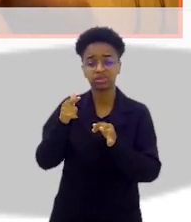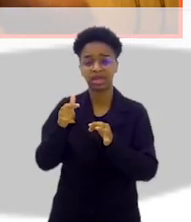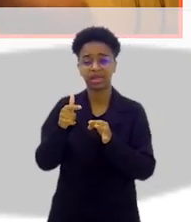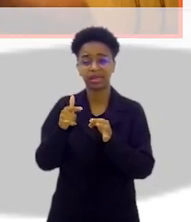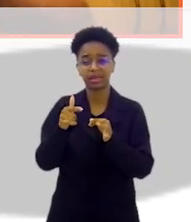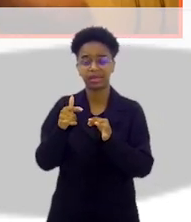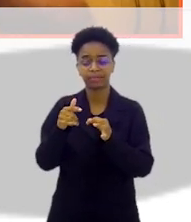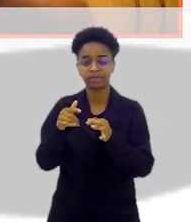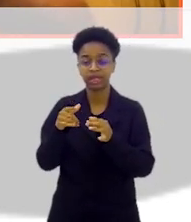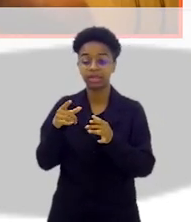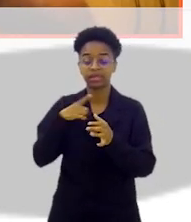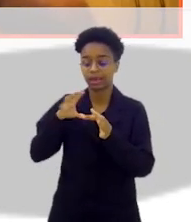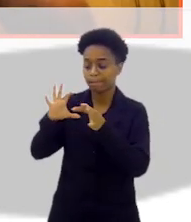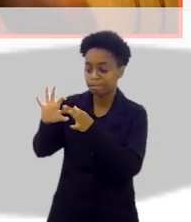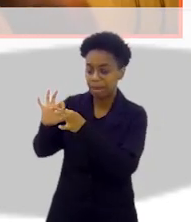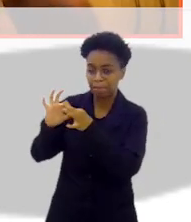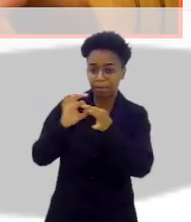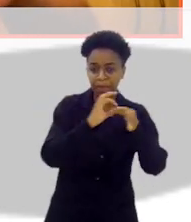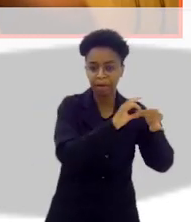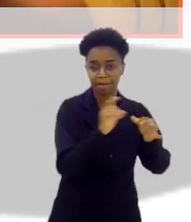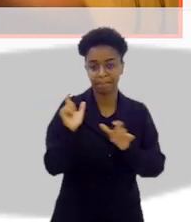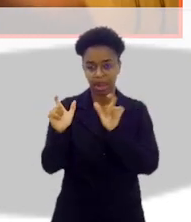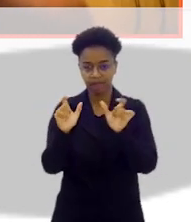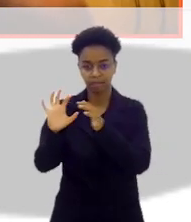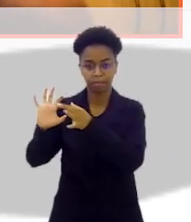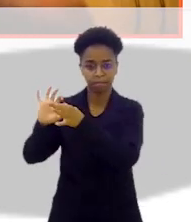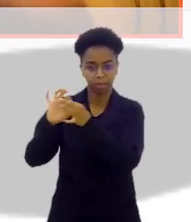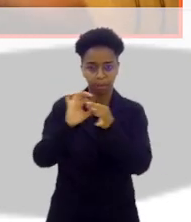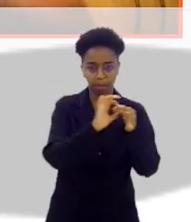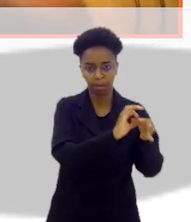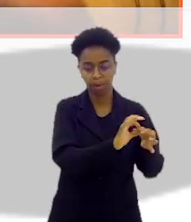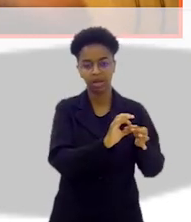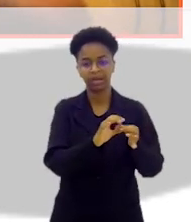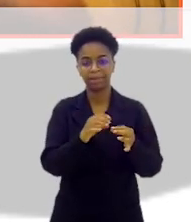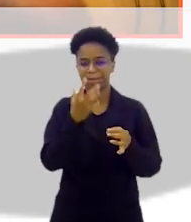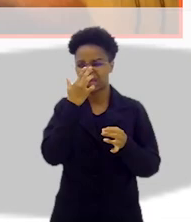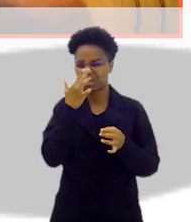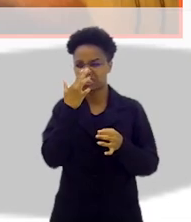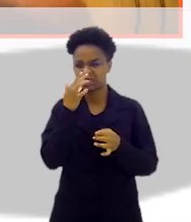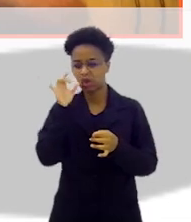uma união entre fonemas da última palavra com a